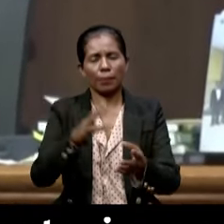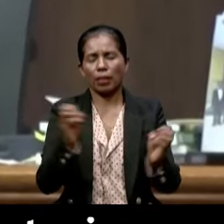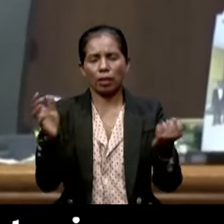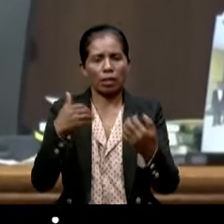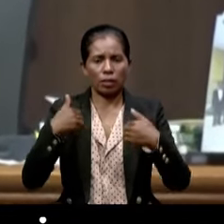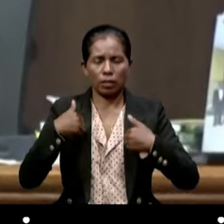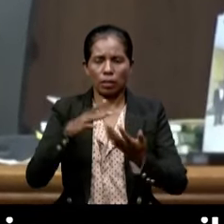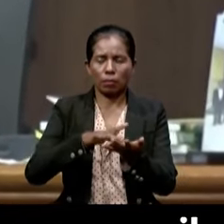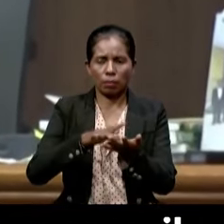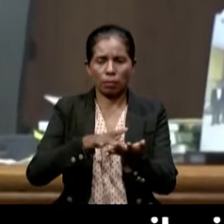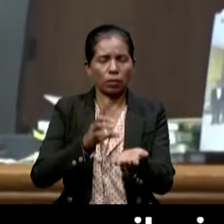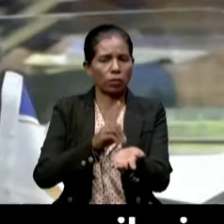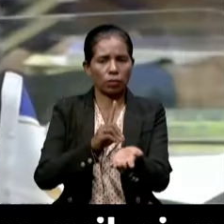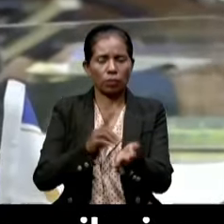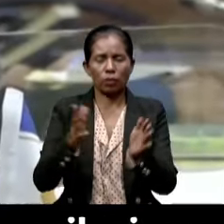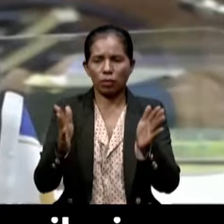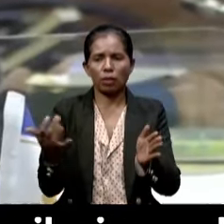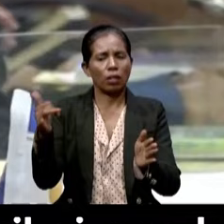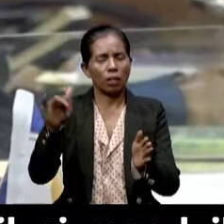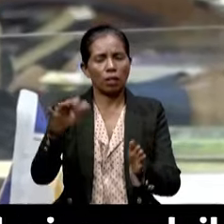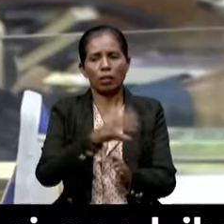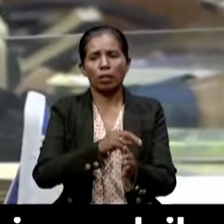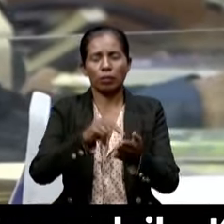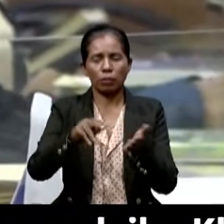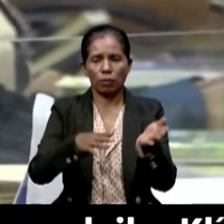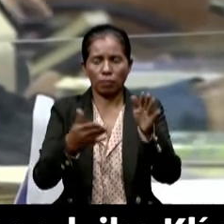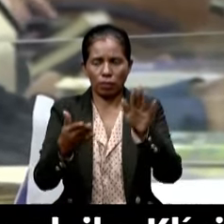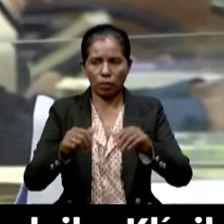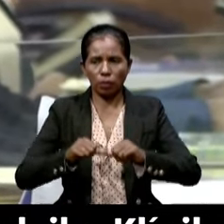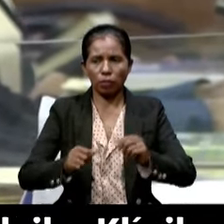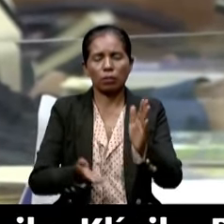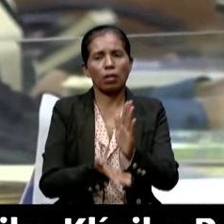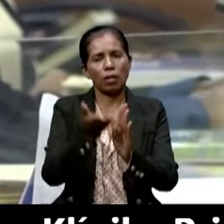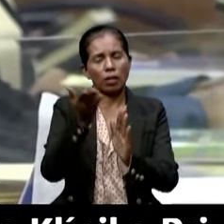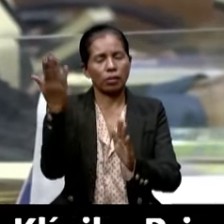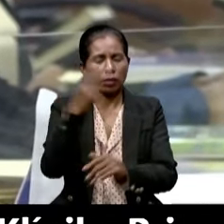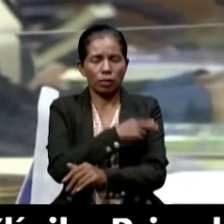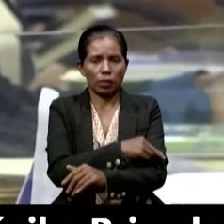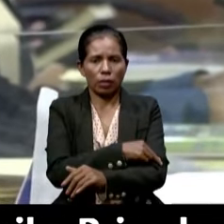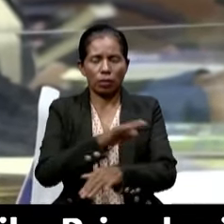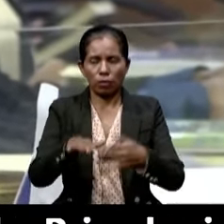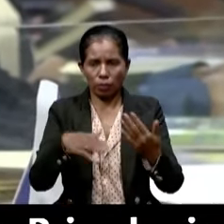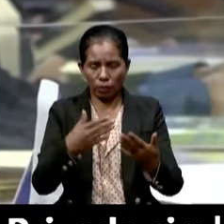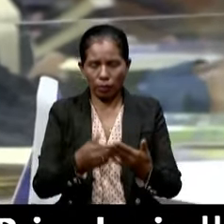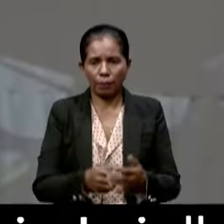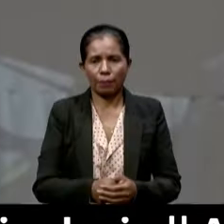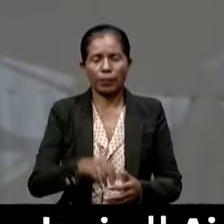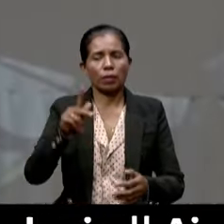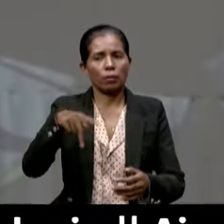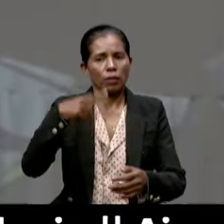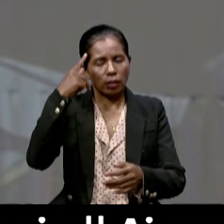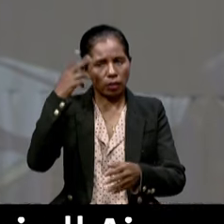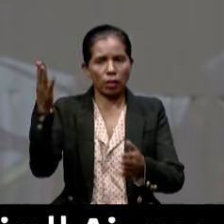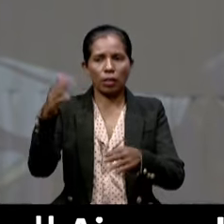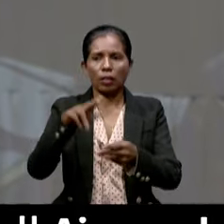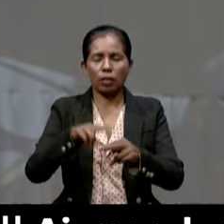moruk. Menos pessoal Saudi Sira, inclui numero kaju mortalidade kontinua asi hospital no centro Saudi Sira. Politiza tan,